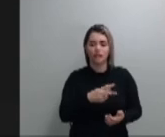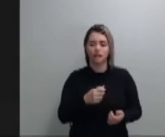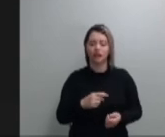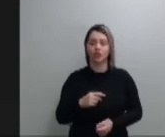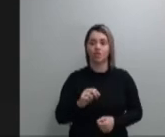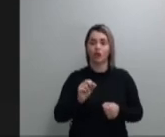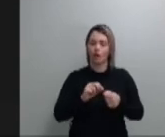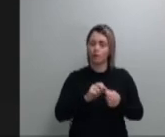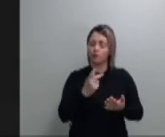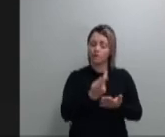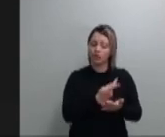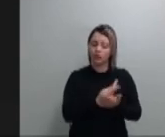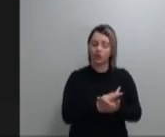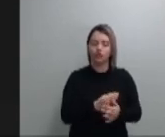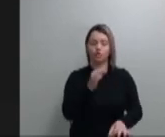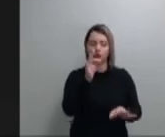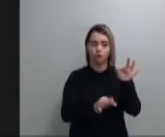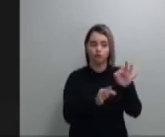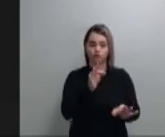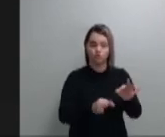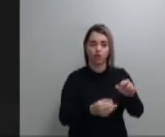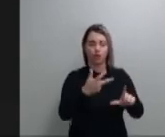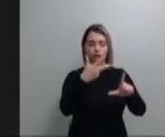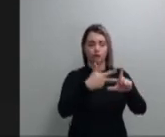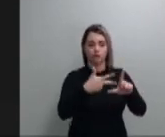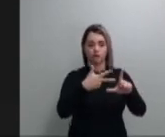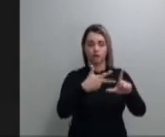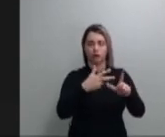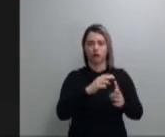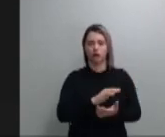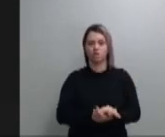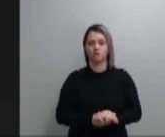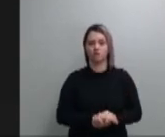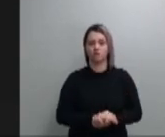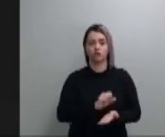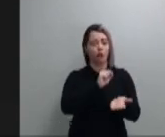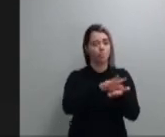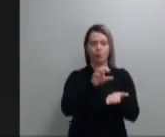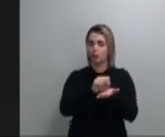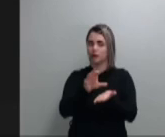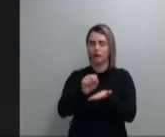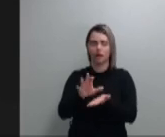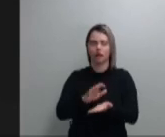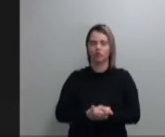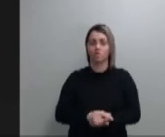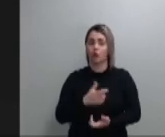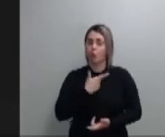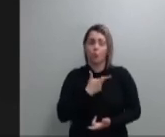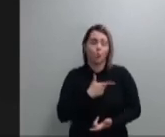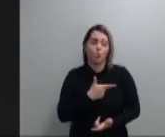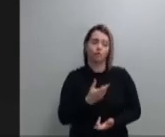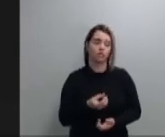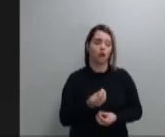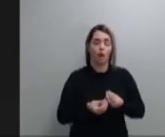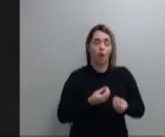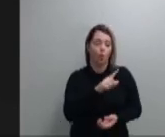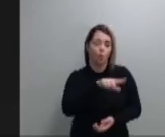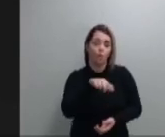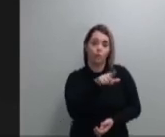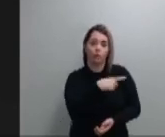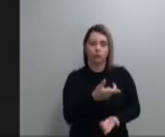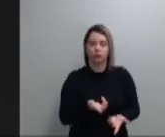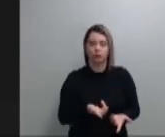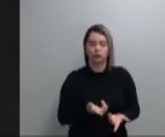foi julgado no virtual foi já está publicado o acordo eu não vejo como anular então não sei ministro Bujer está